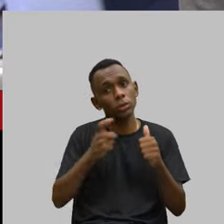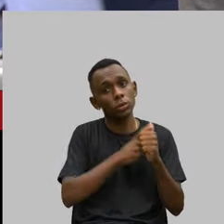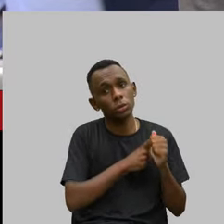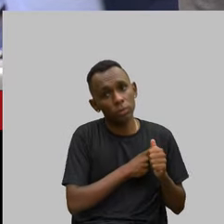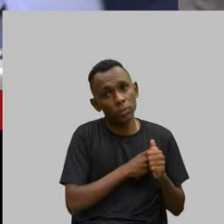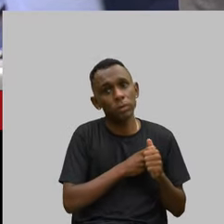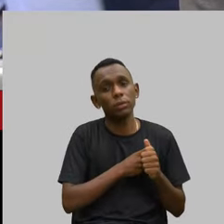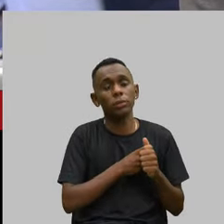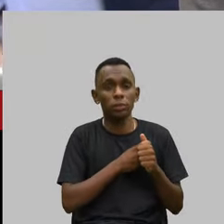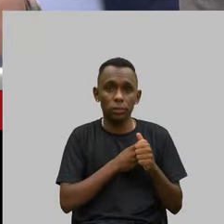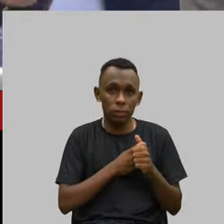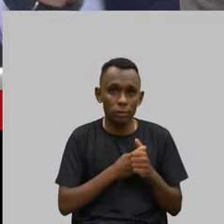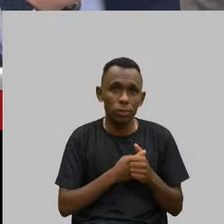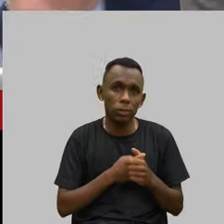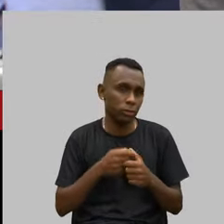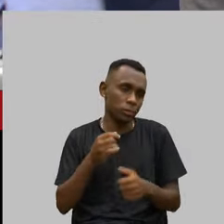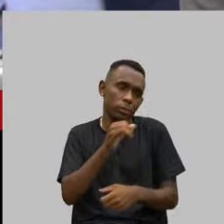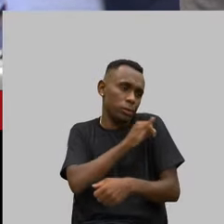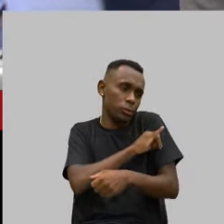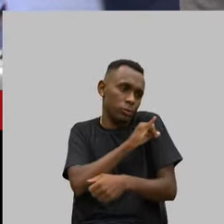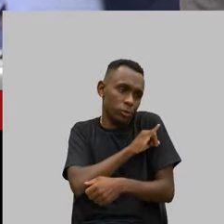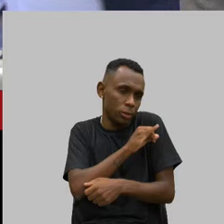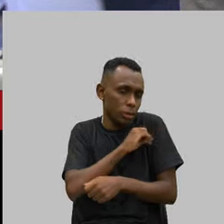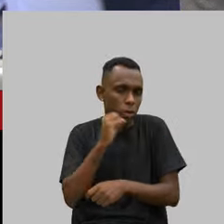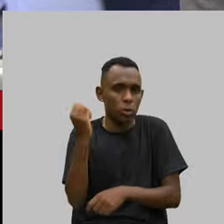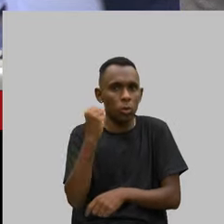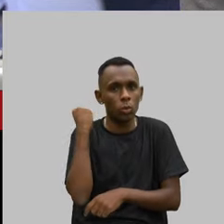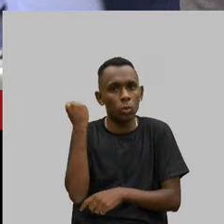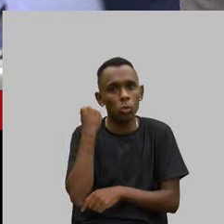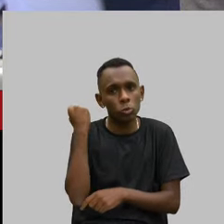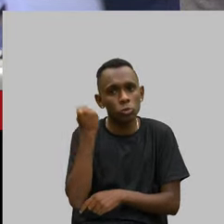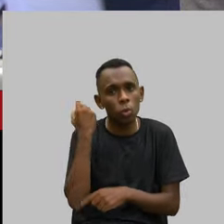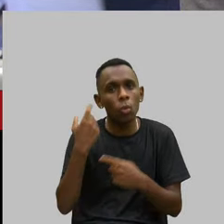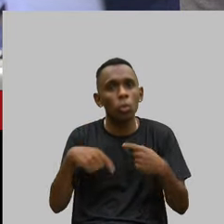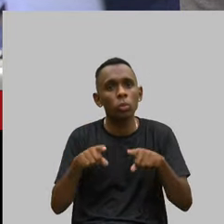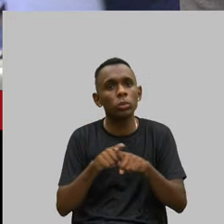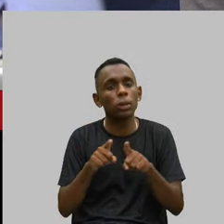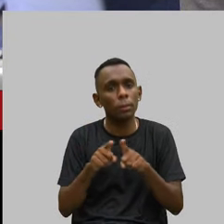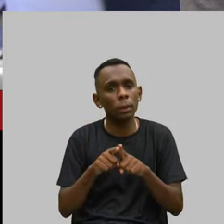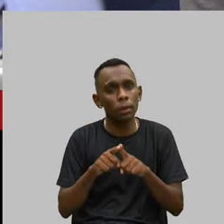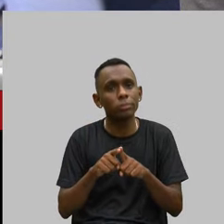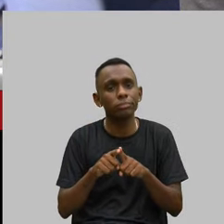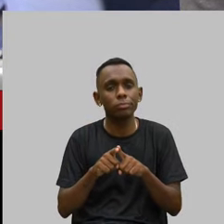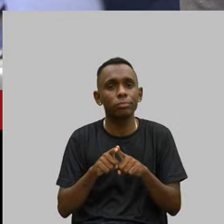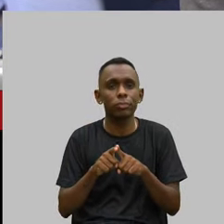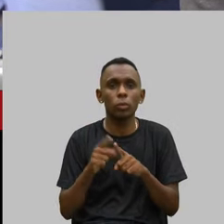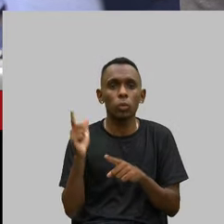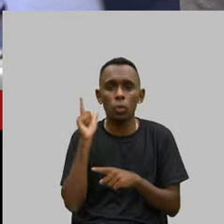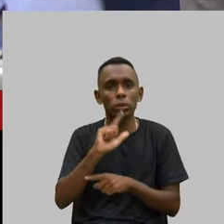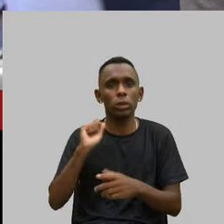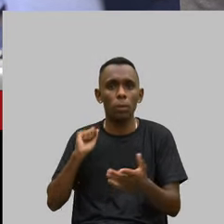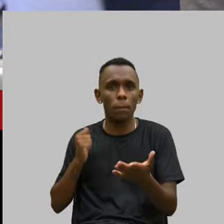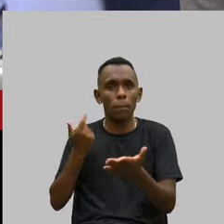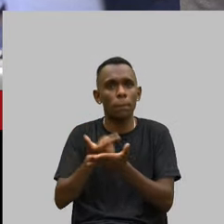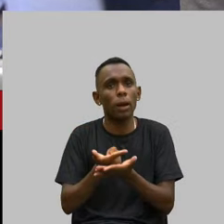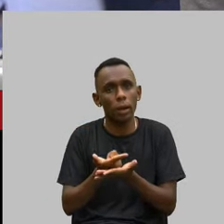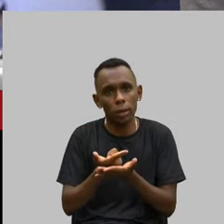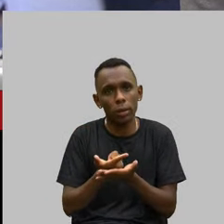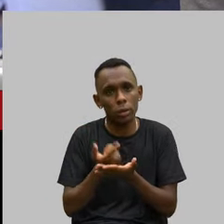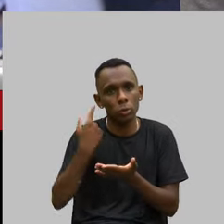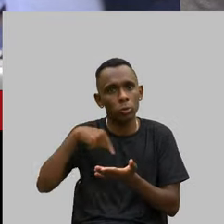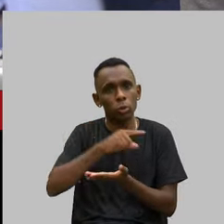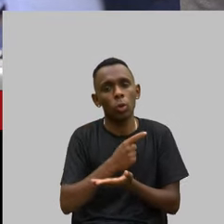como Rio de Janeiro né Como o Rio Grande do Sul antes da tragédia né não estava com não não conseguimos pagar com o nosso